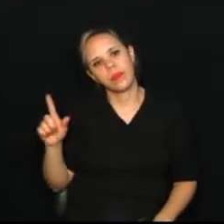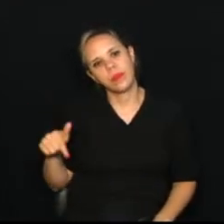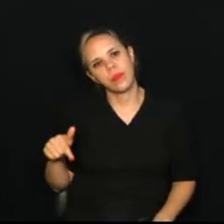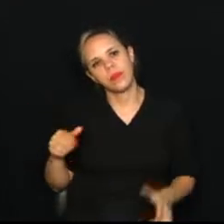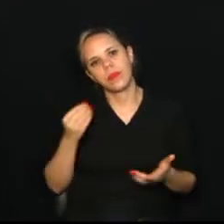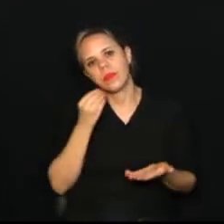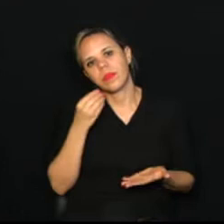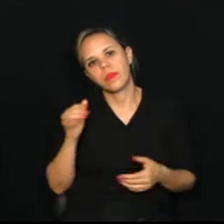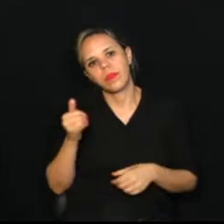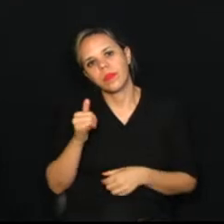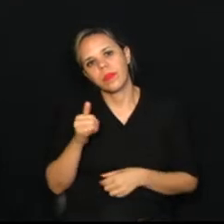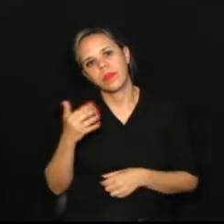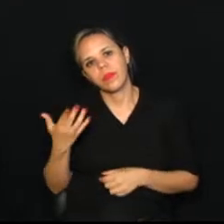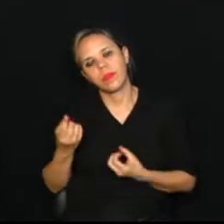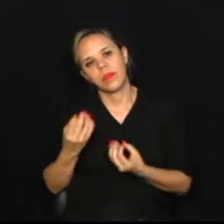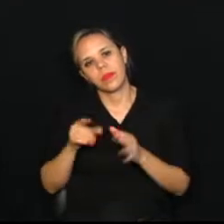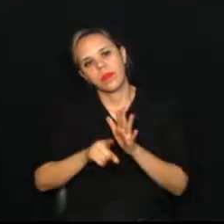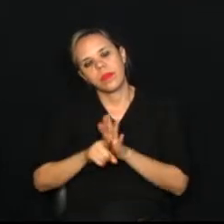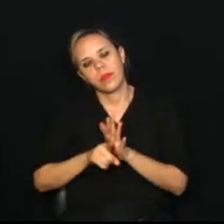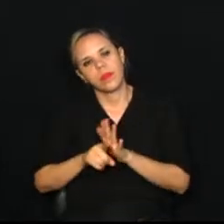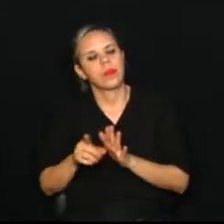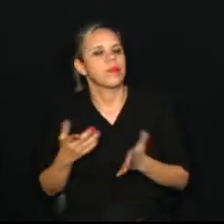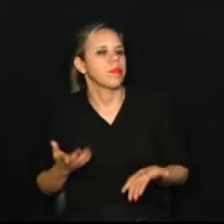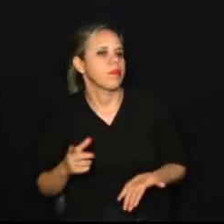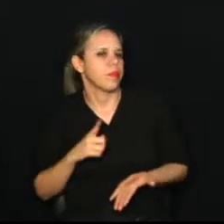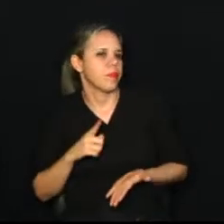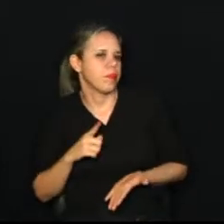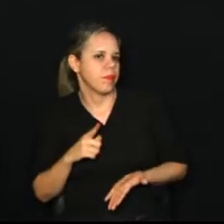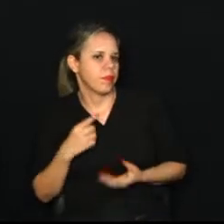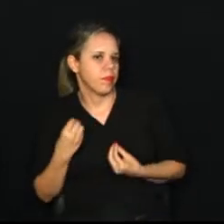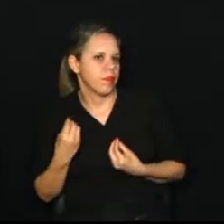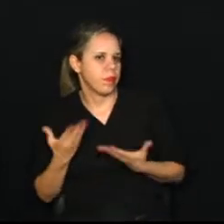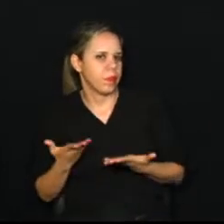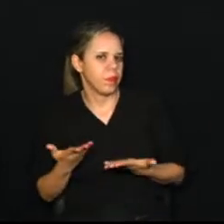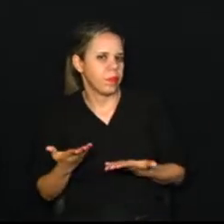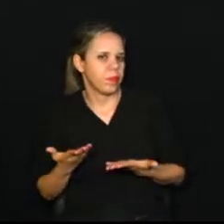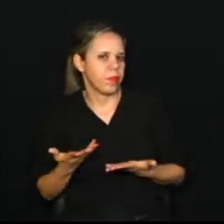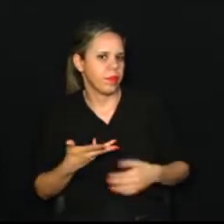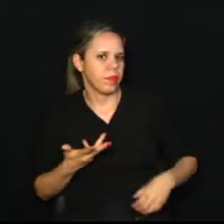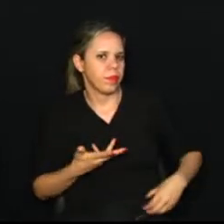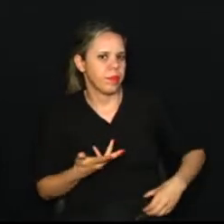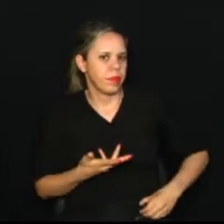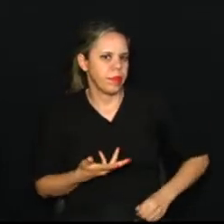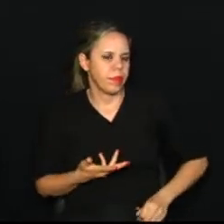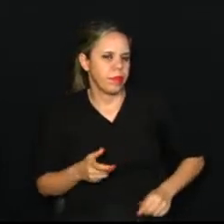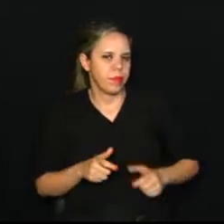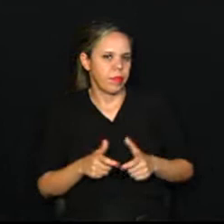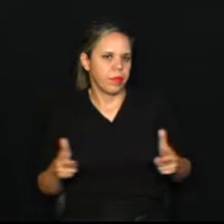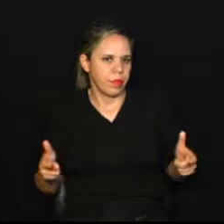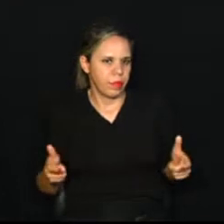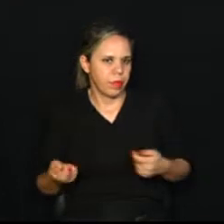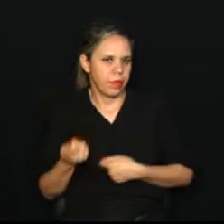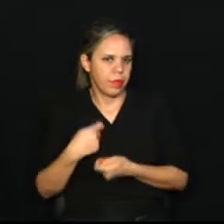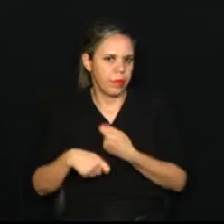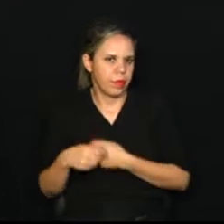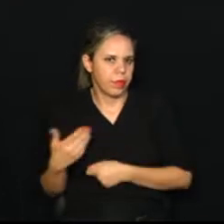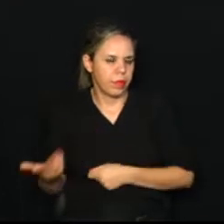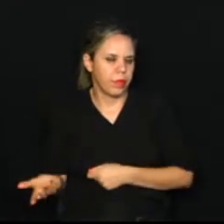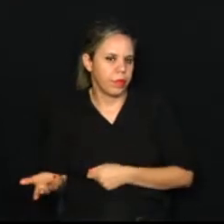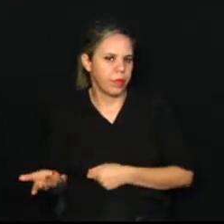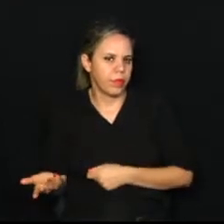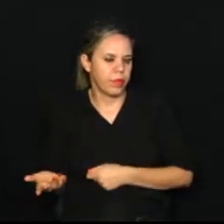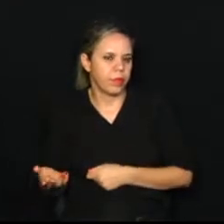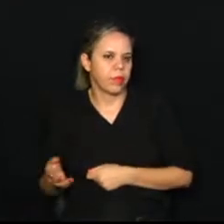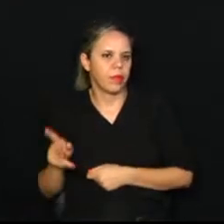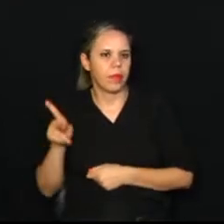espaço eletrônico de informação que tem dado um dinamismo muito grande à administração. O